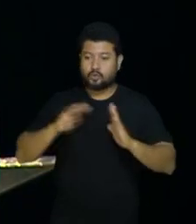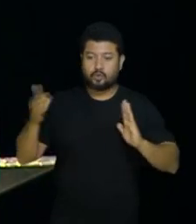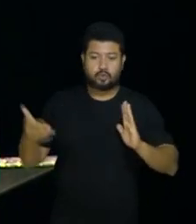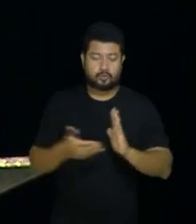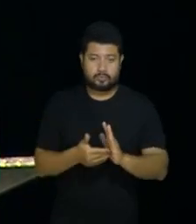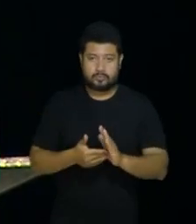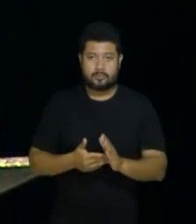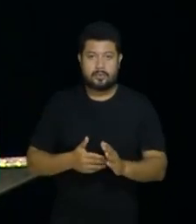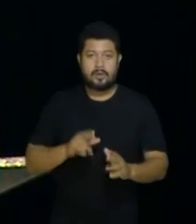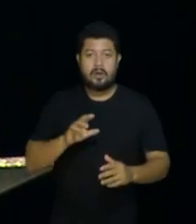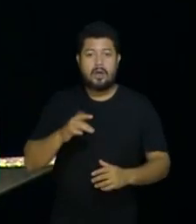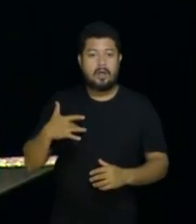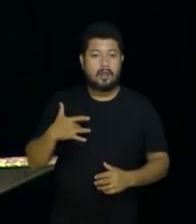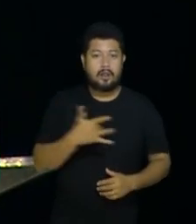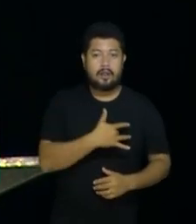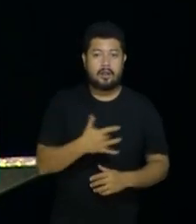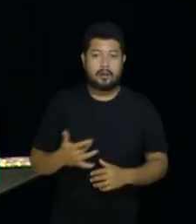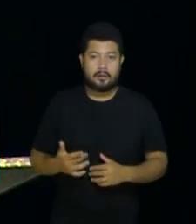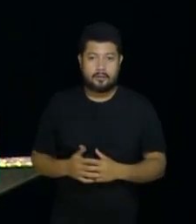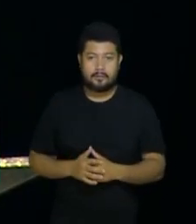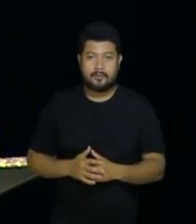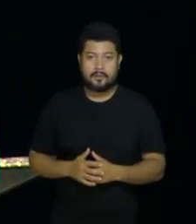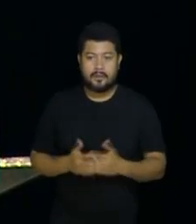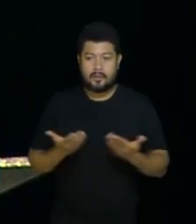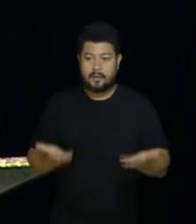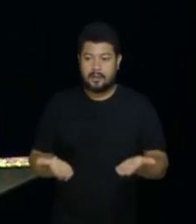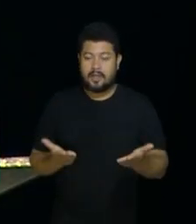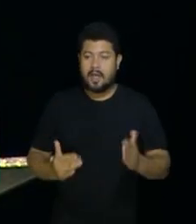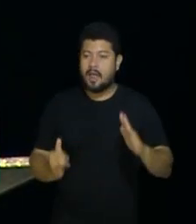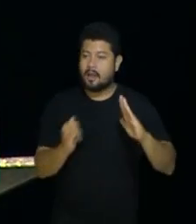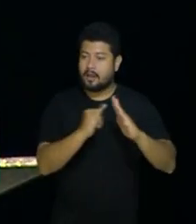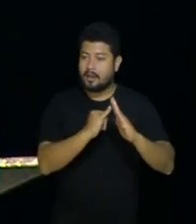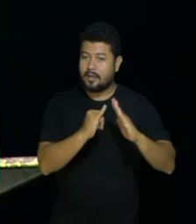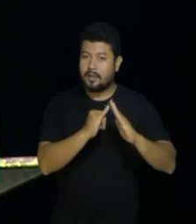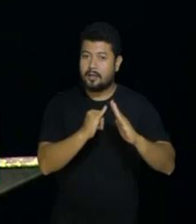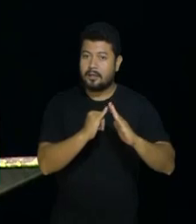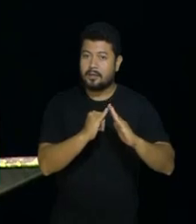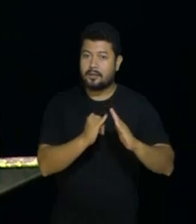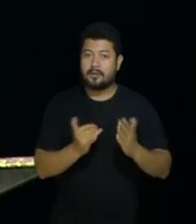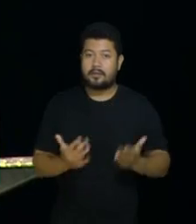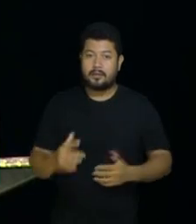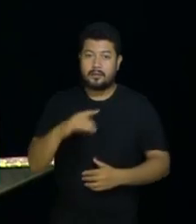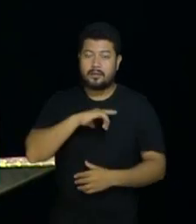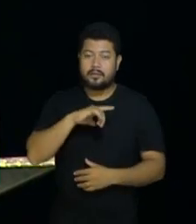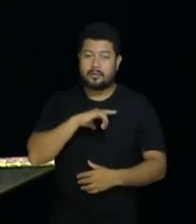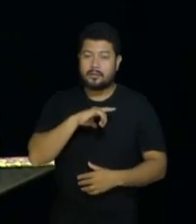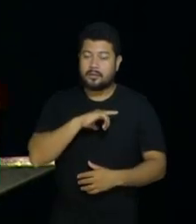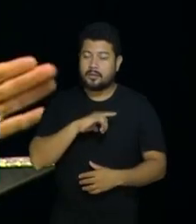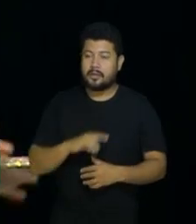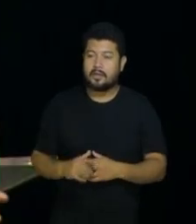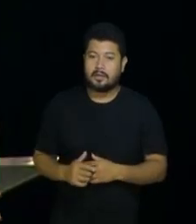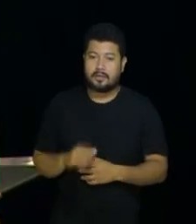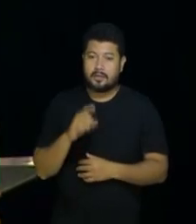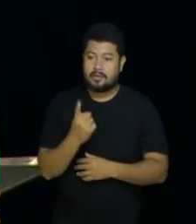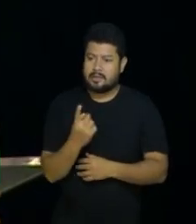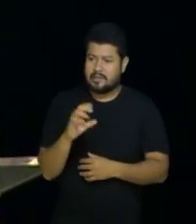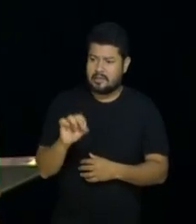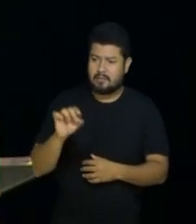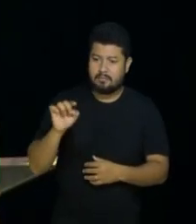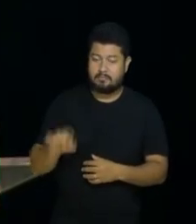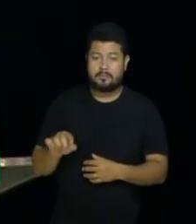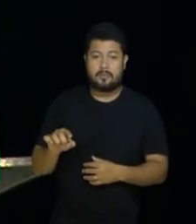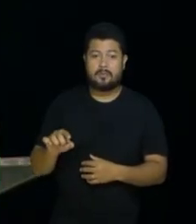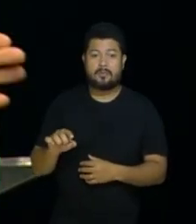mês, na Renal Vida são realizadas cerca de 10.800 sessões de